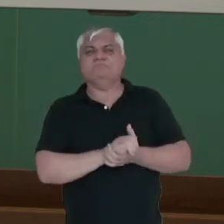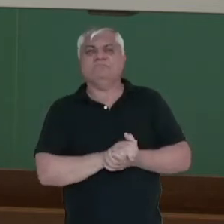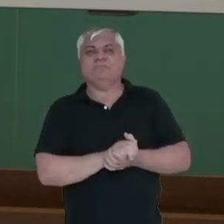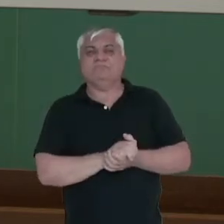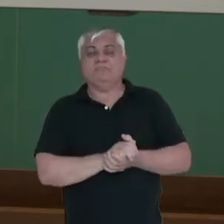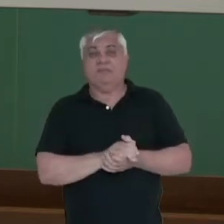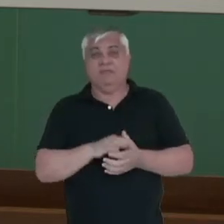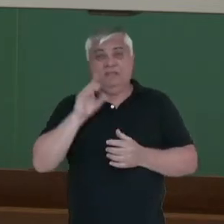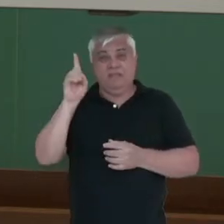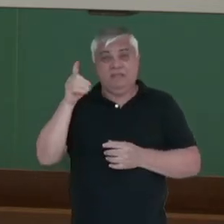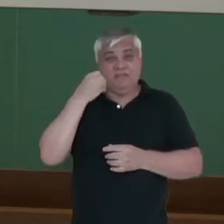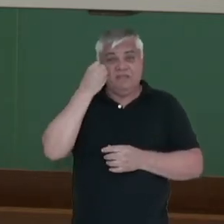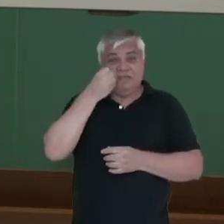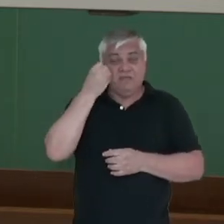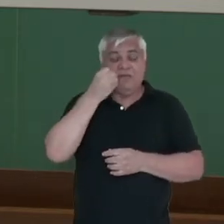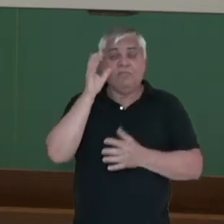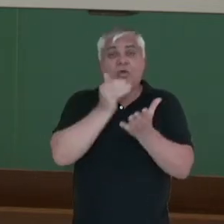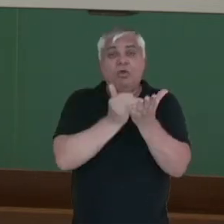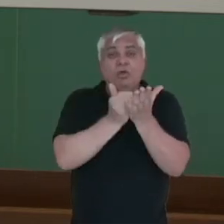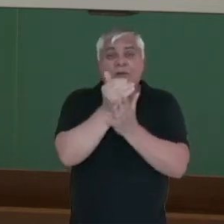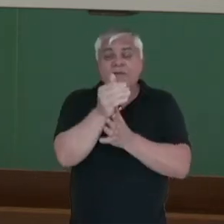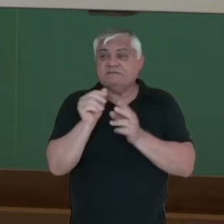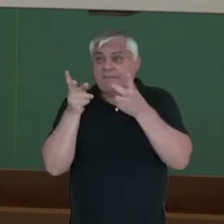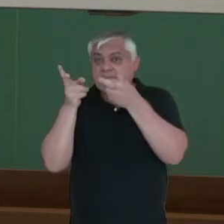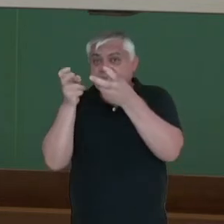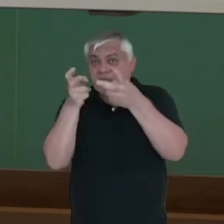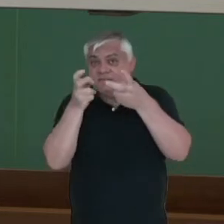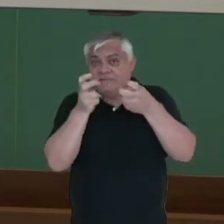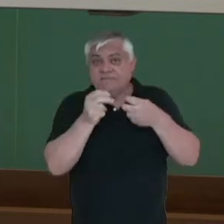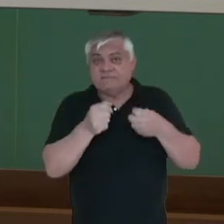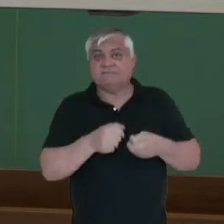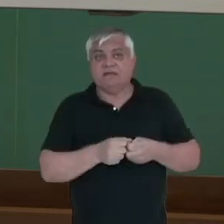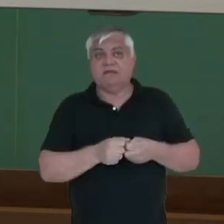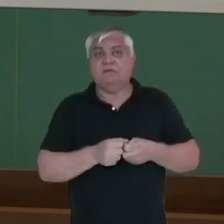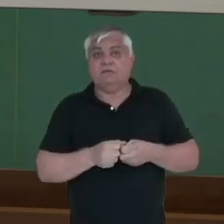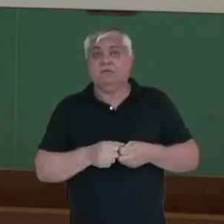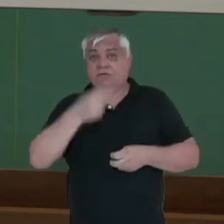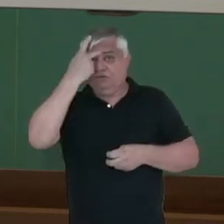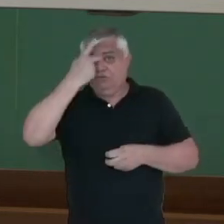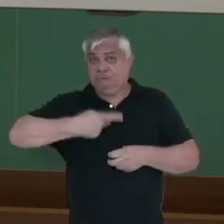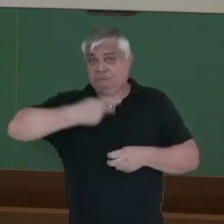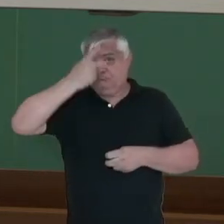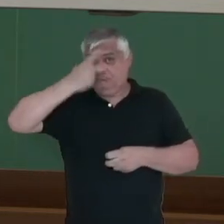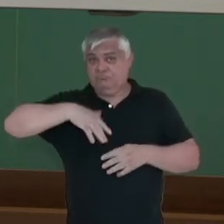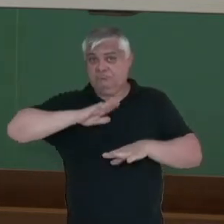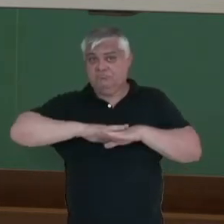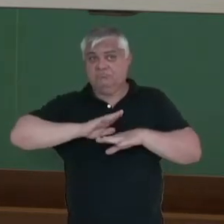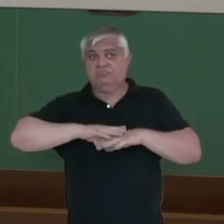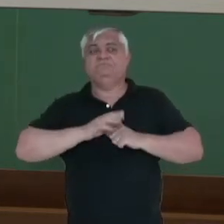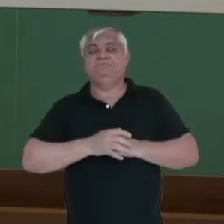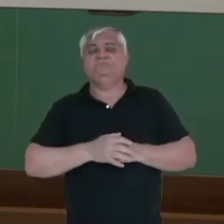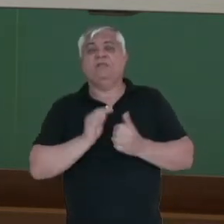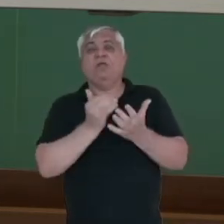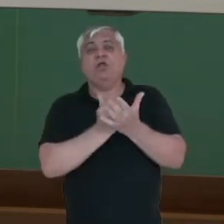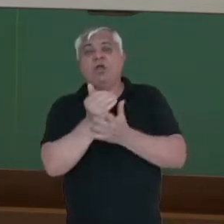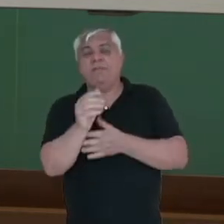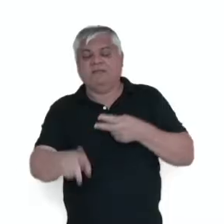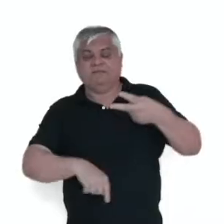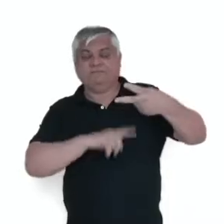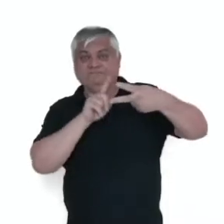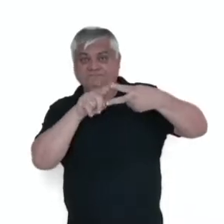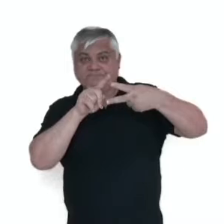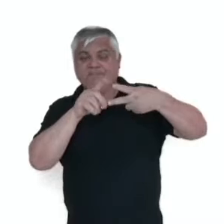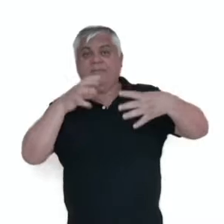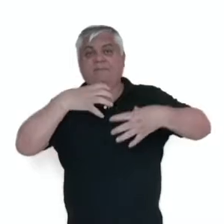Hume, conhecimento tem início com as percepções individuais. Essas percepções começam a partir